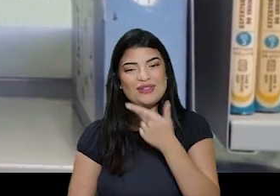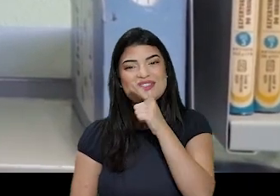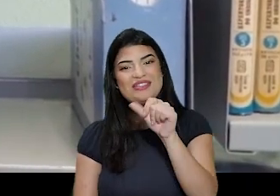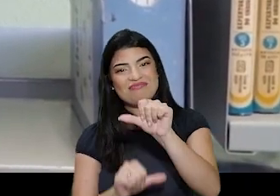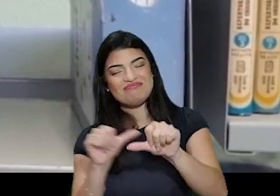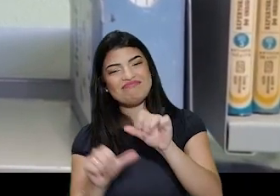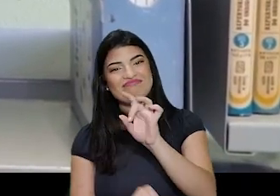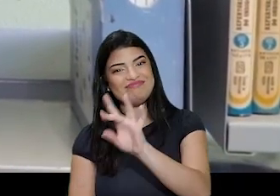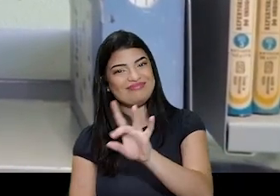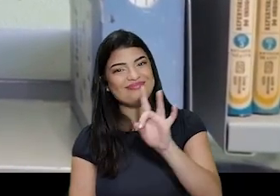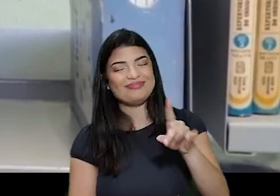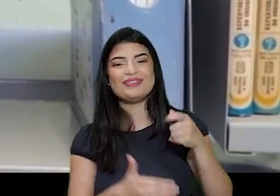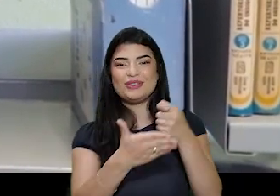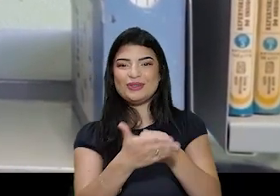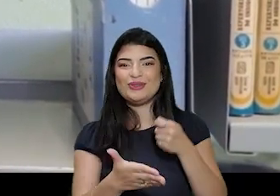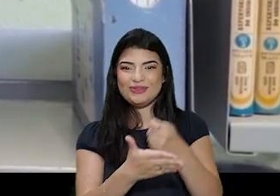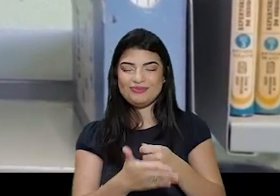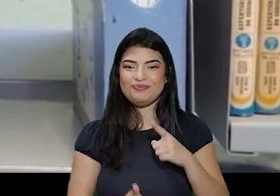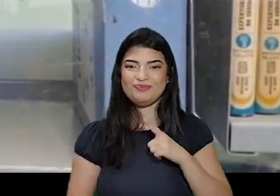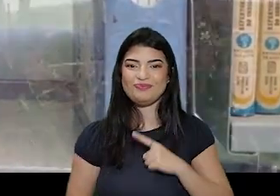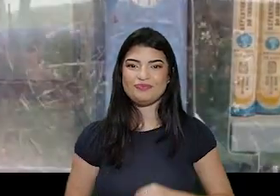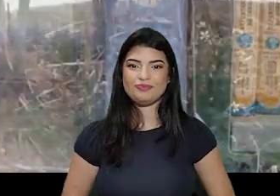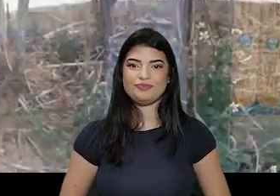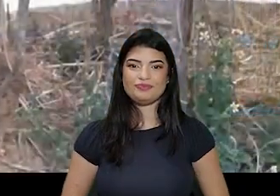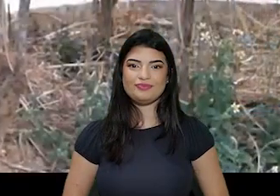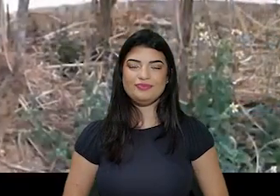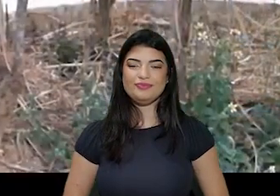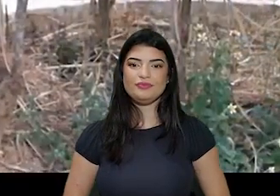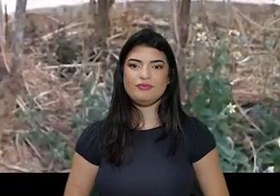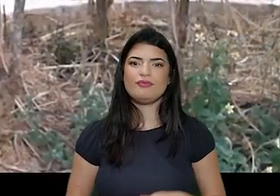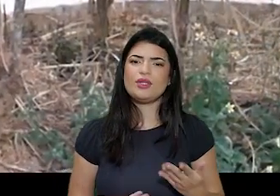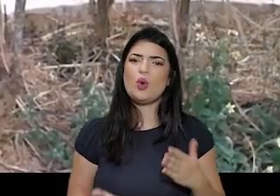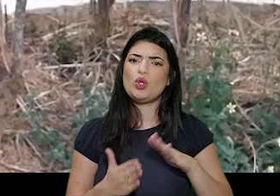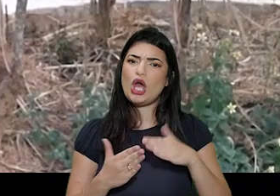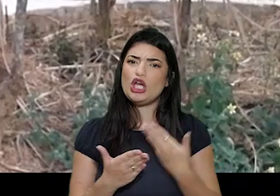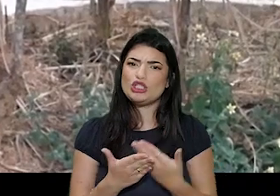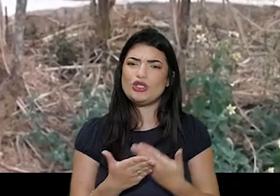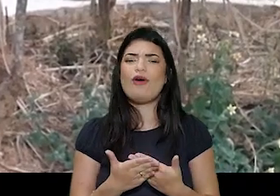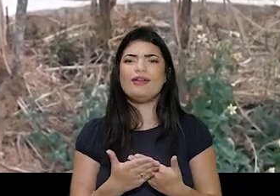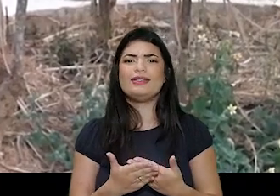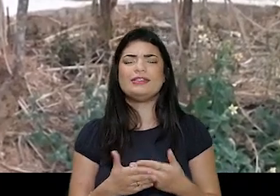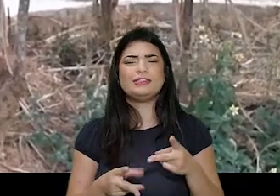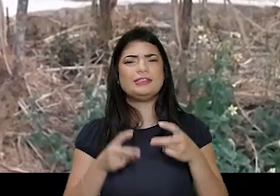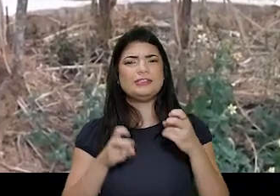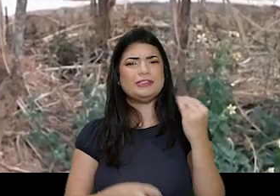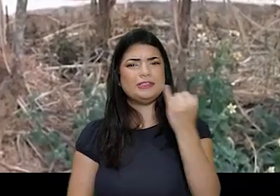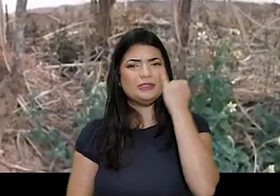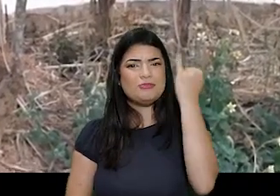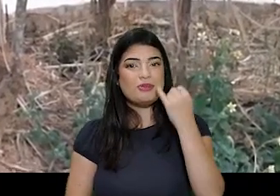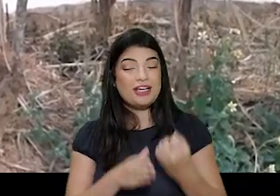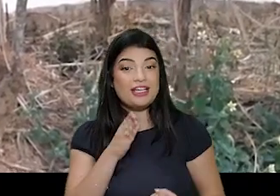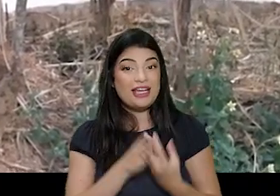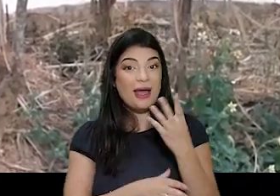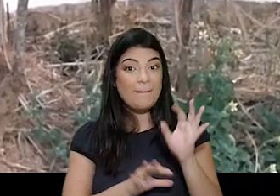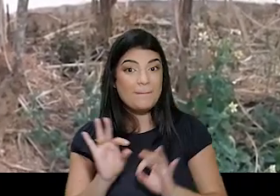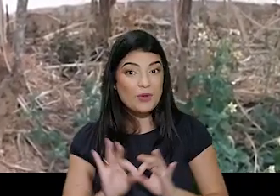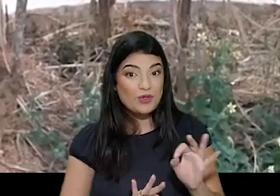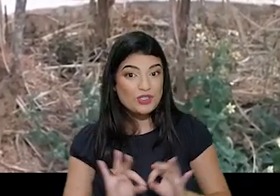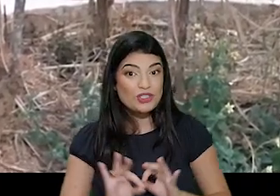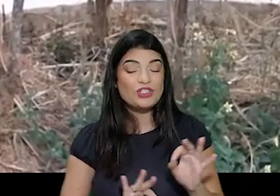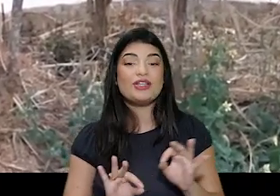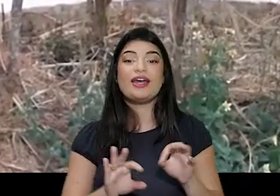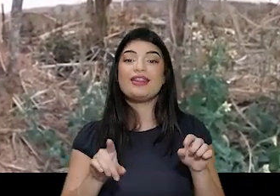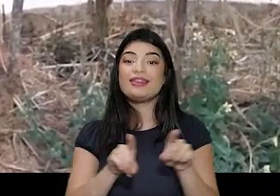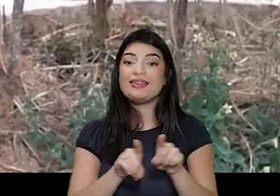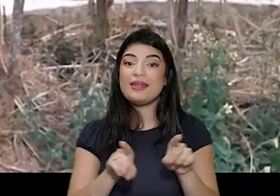que transforma a vida de todo mundo que luta por ela. O papel da escola para a gente foi fundamental, tanto para a criação de todo